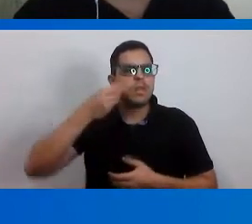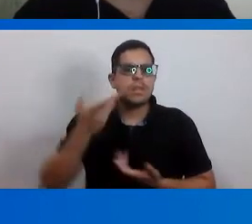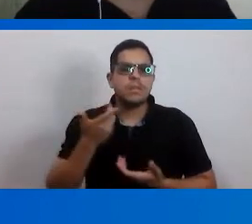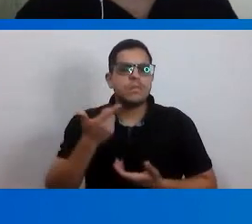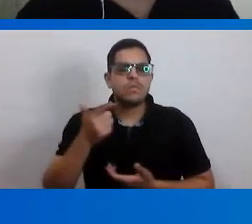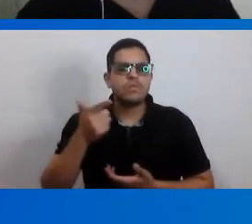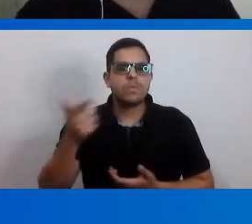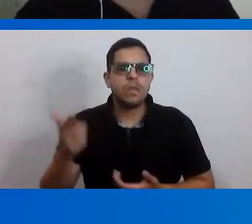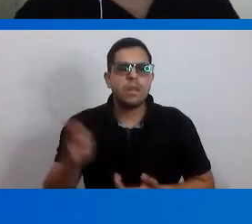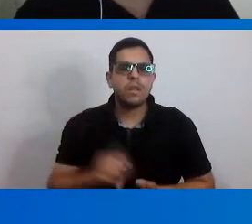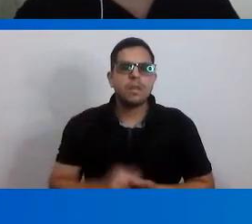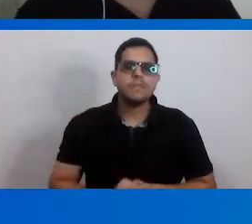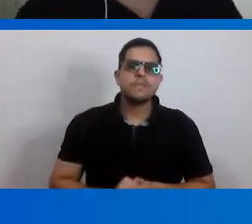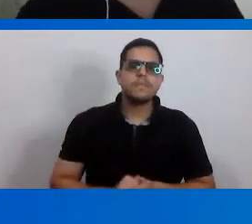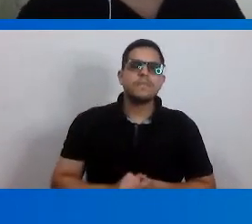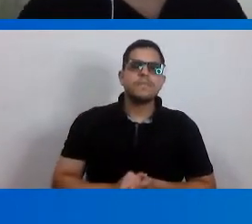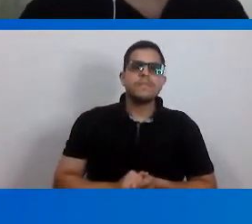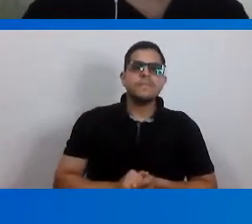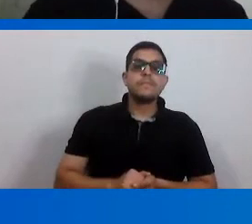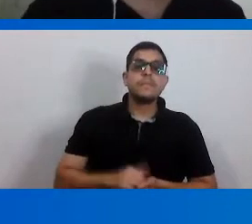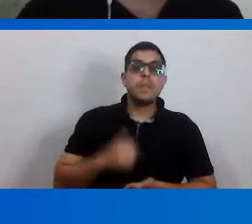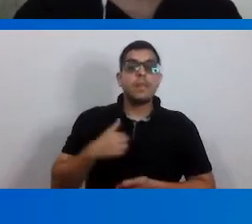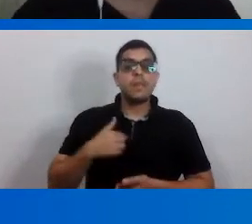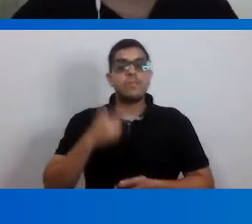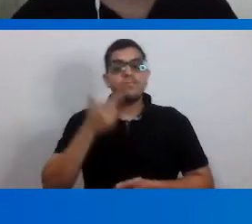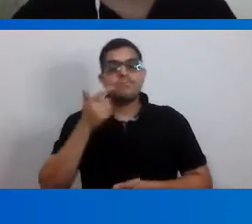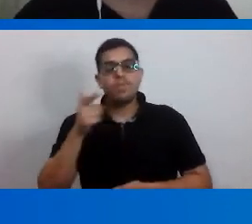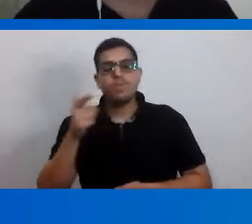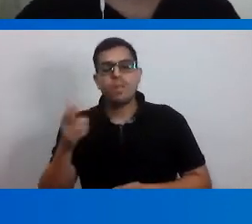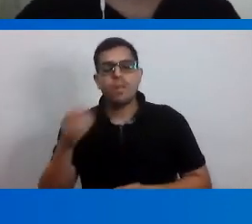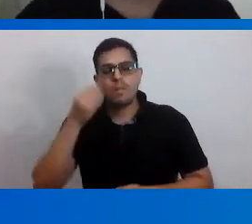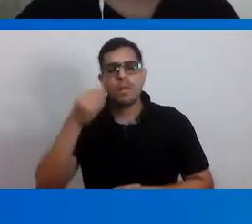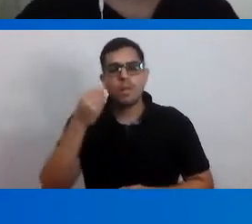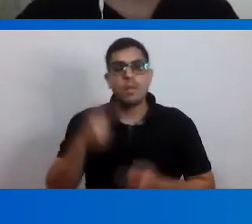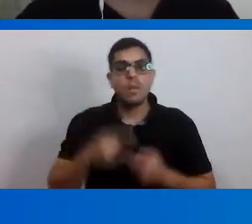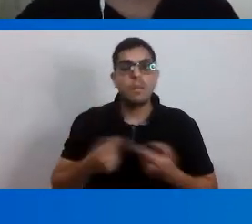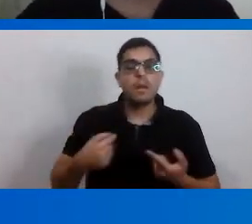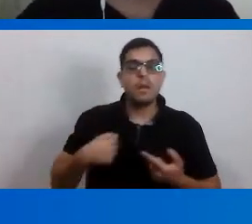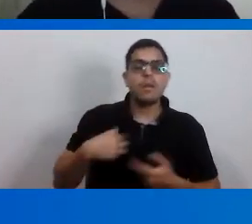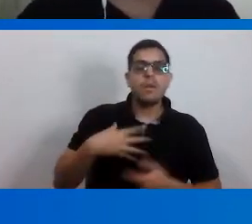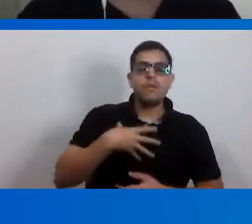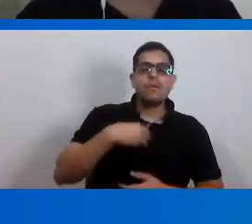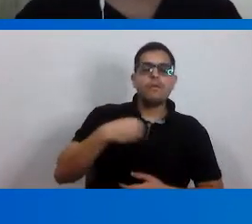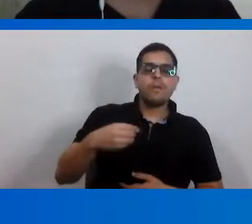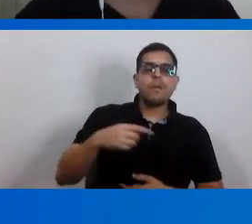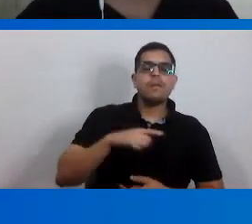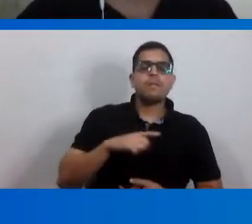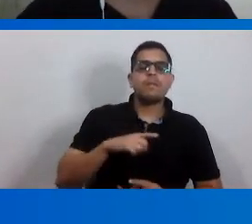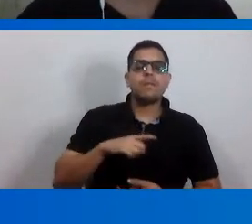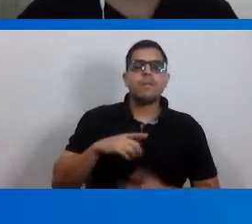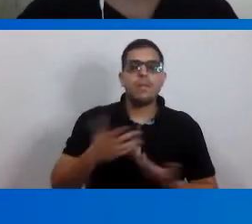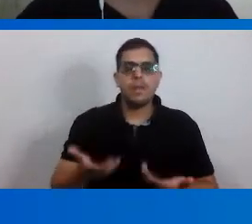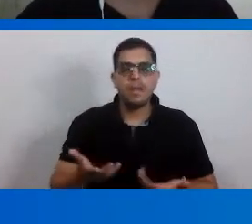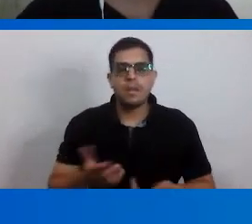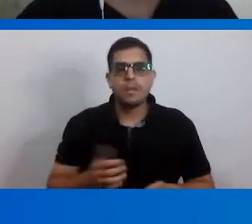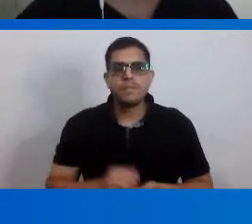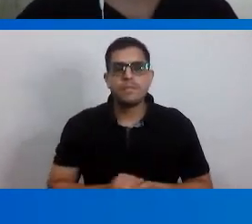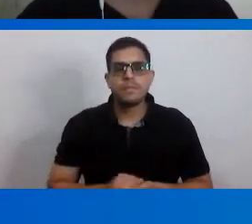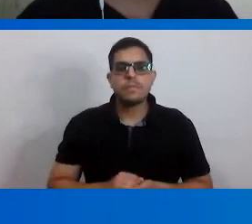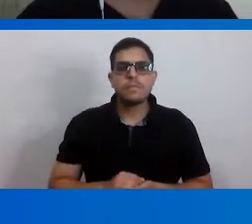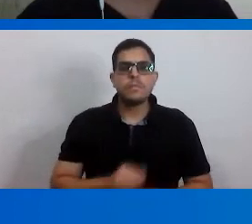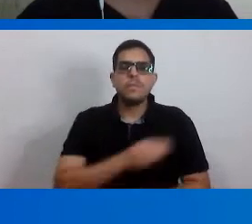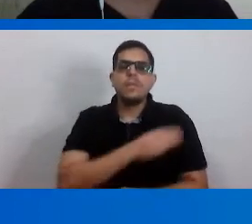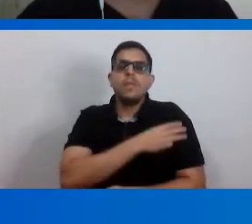Eu também não tenho mas eu queria fazer uma contribuição não sei se eu vou contribuir não né Eu tenho um filho né